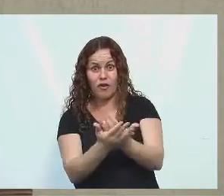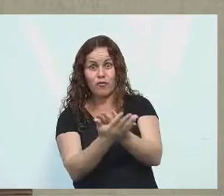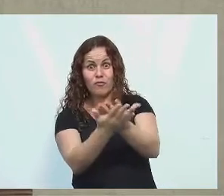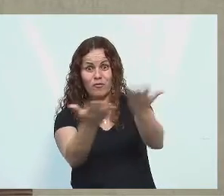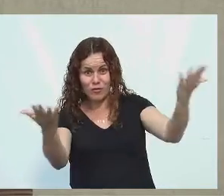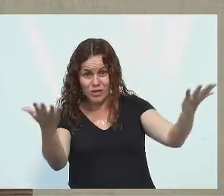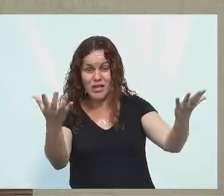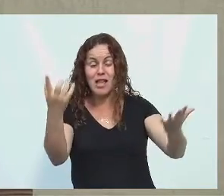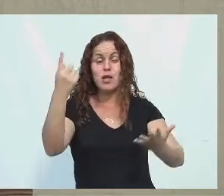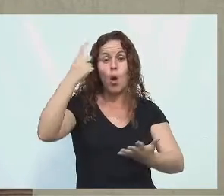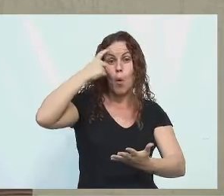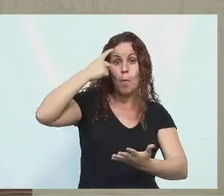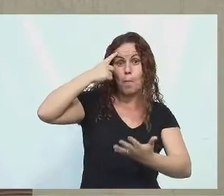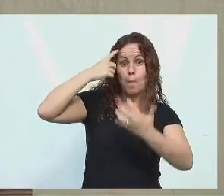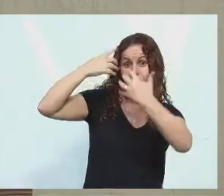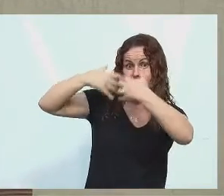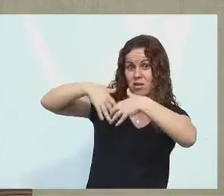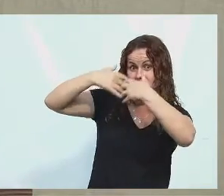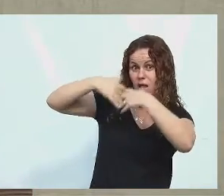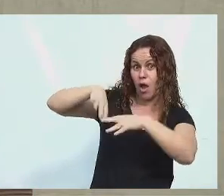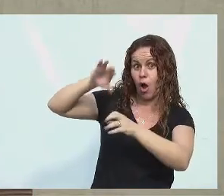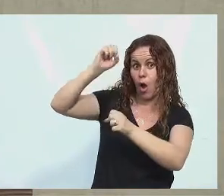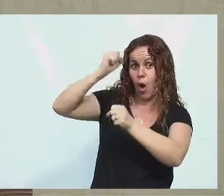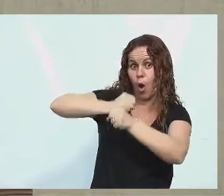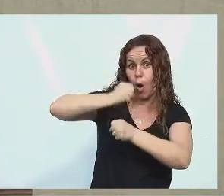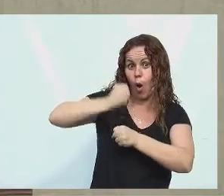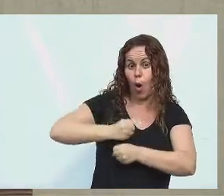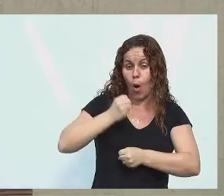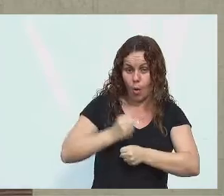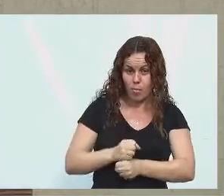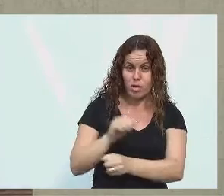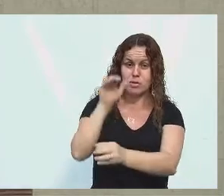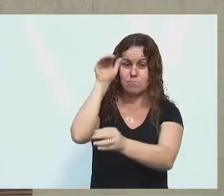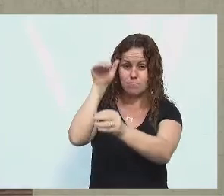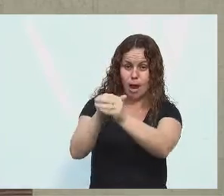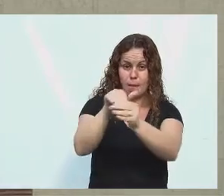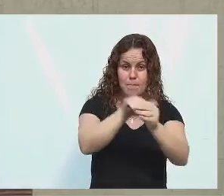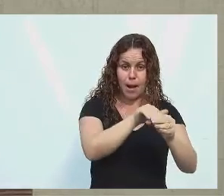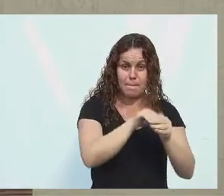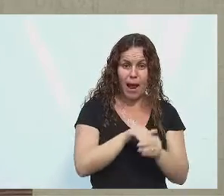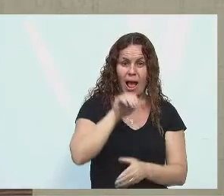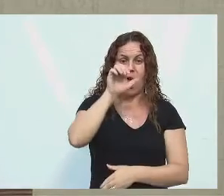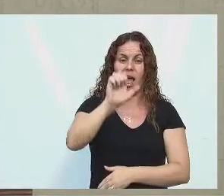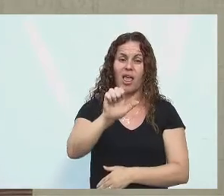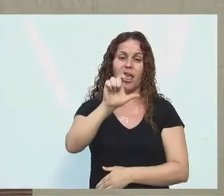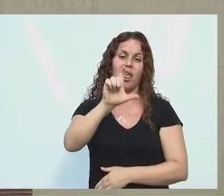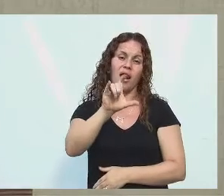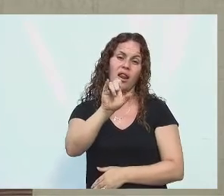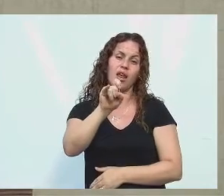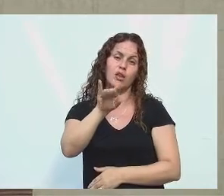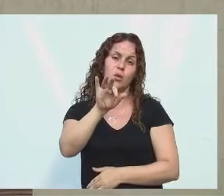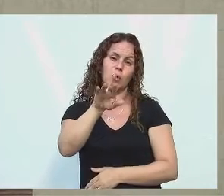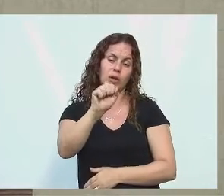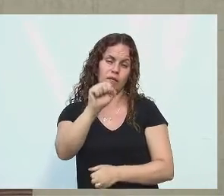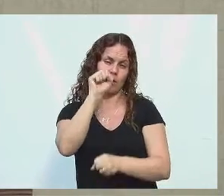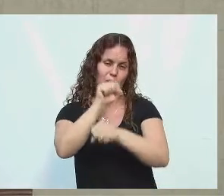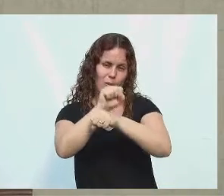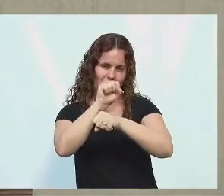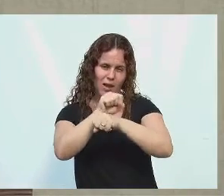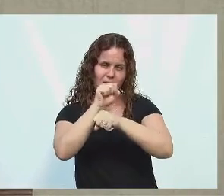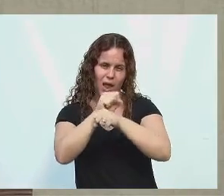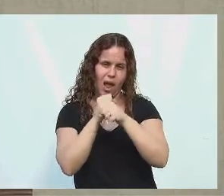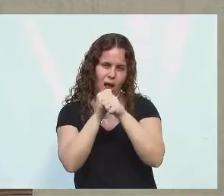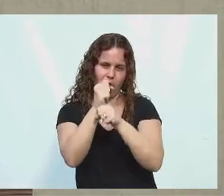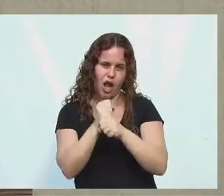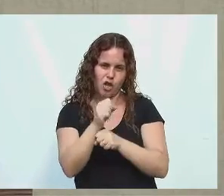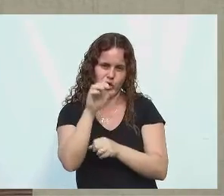pensamento das obras eleitoreiras. Vamos aguardar que, né, ano de eleição, a gente faz. E